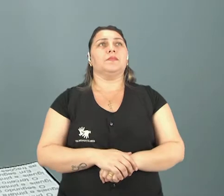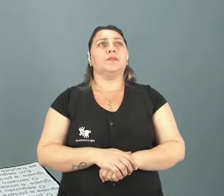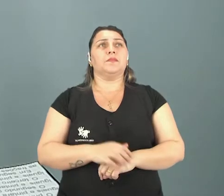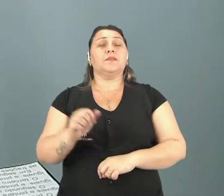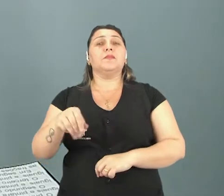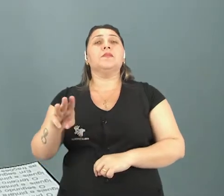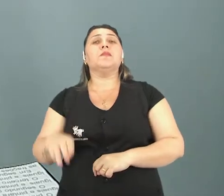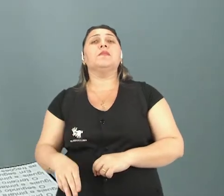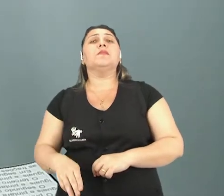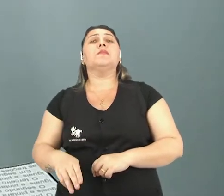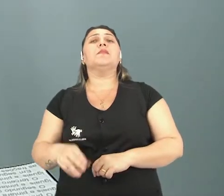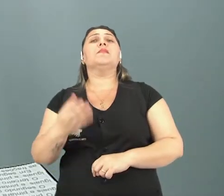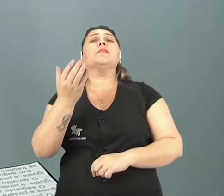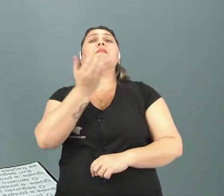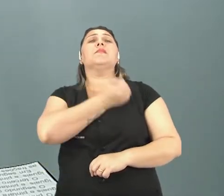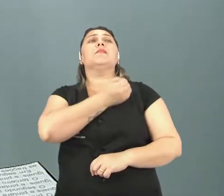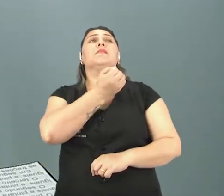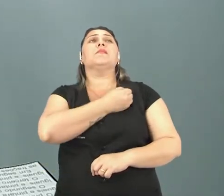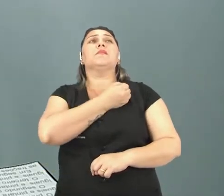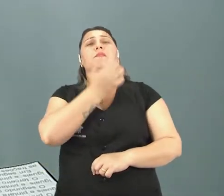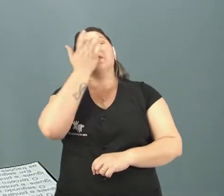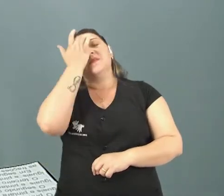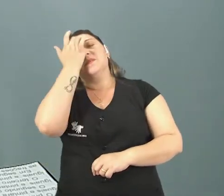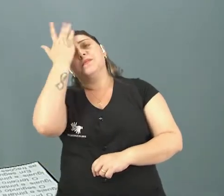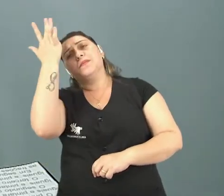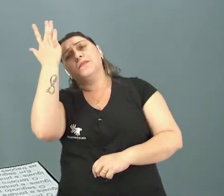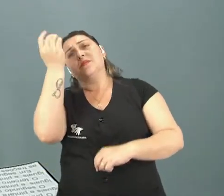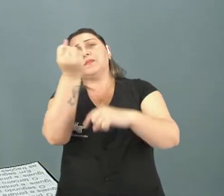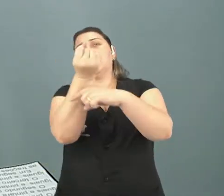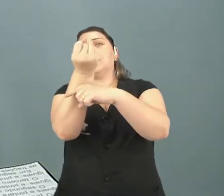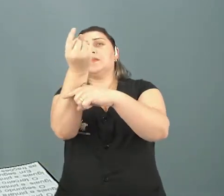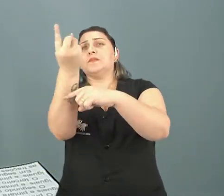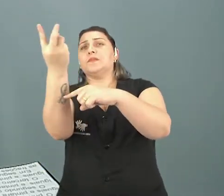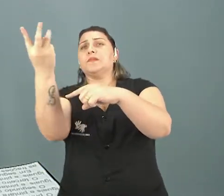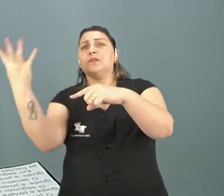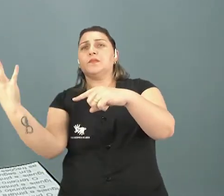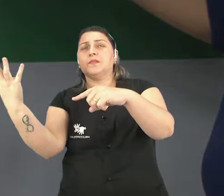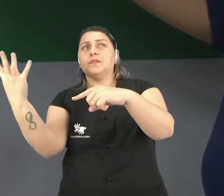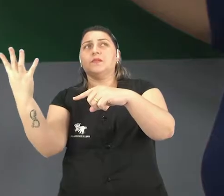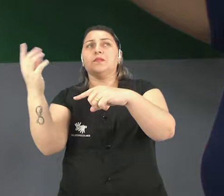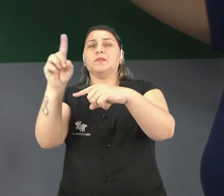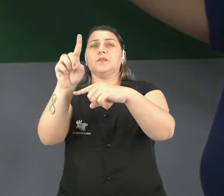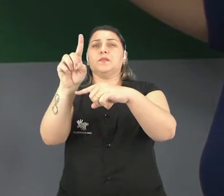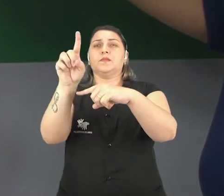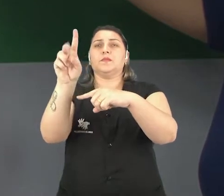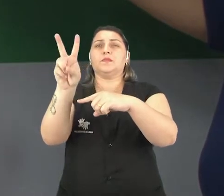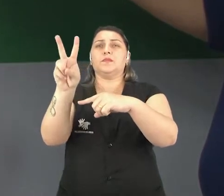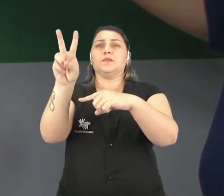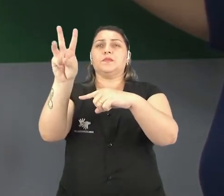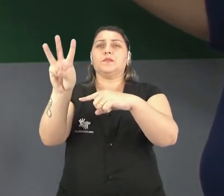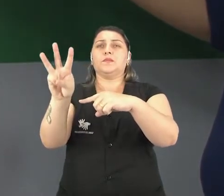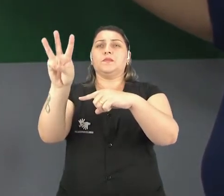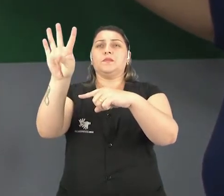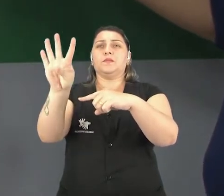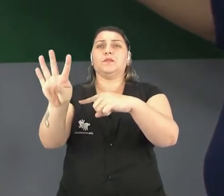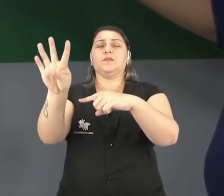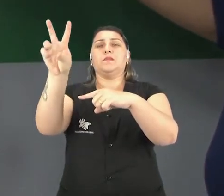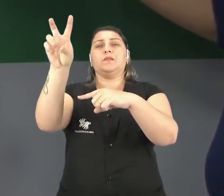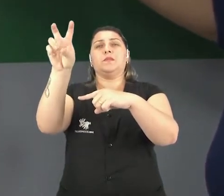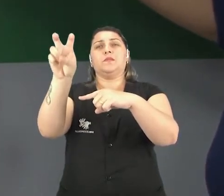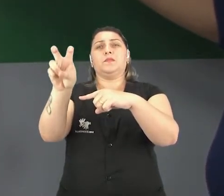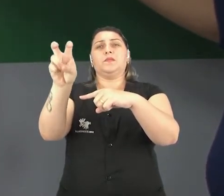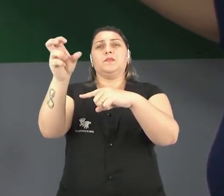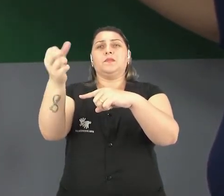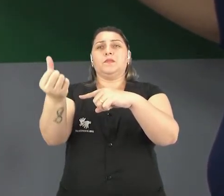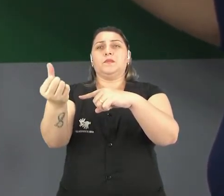Quem disse que é um número? É fácil, é só você contar. Olha só. 1, 2, 3,